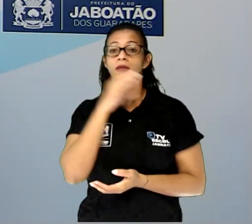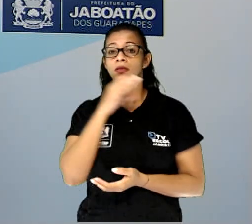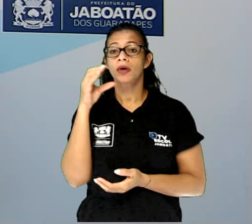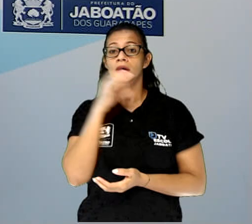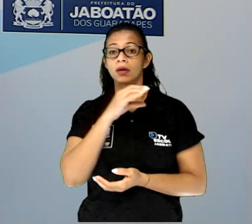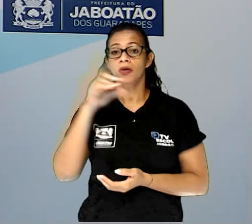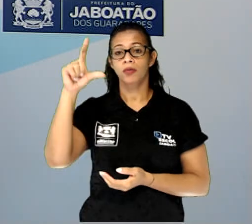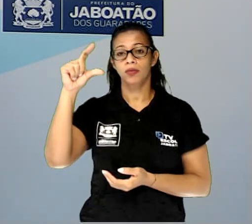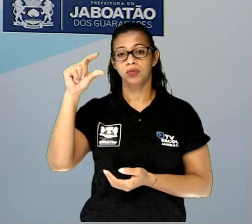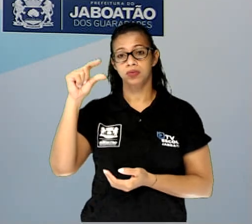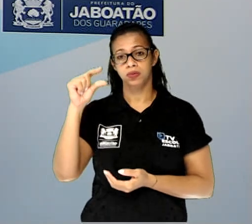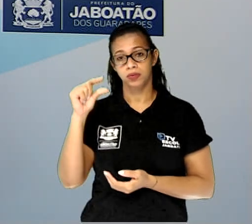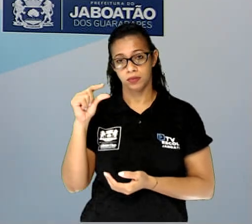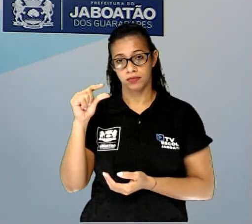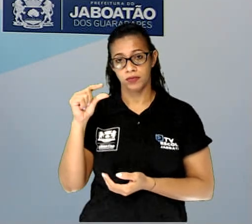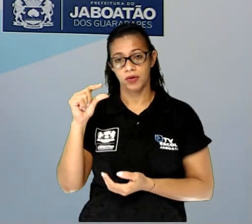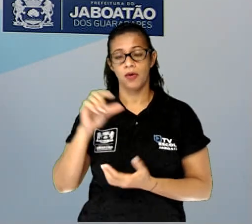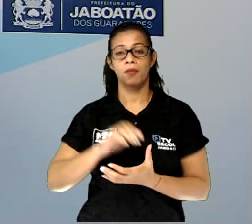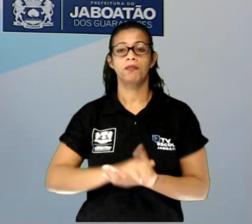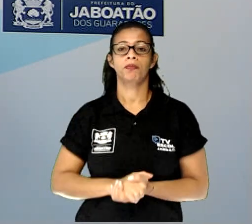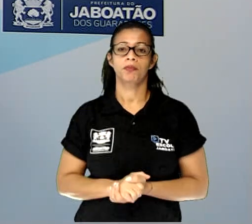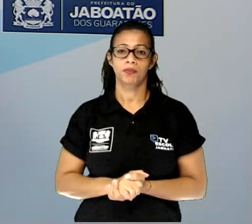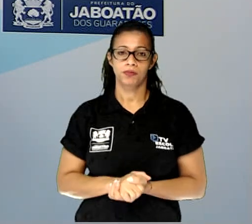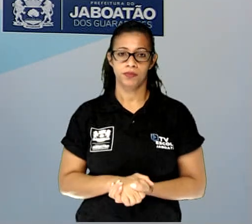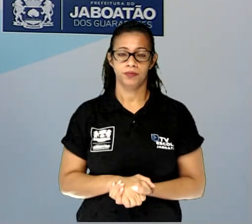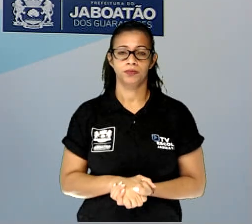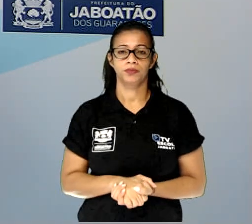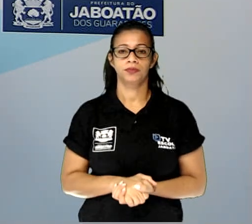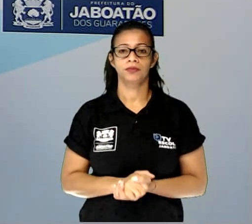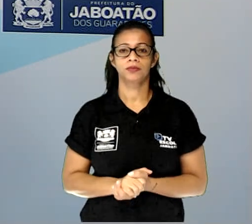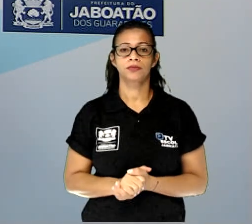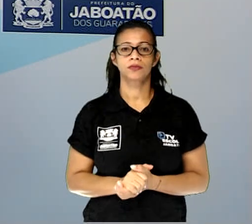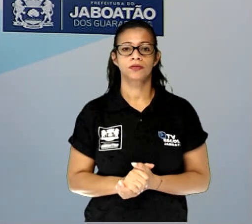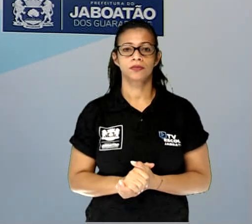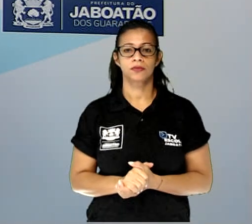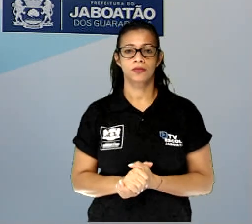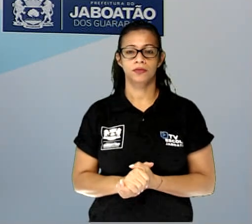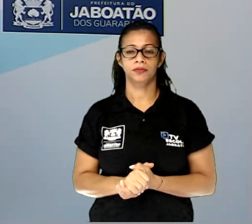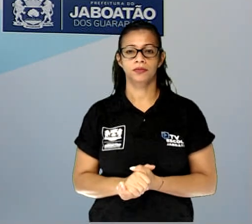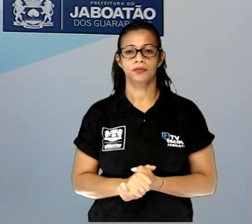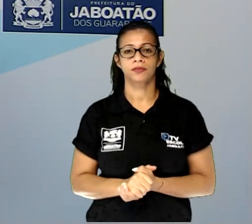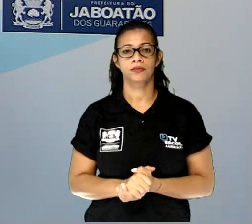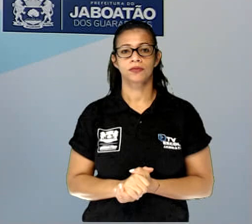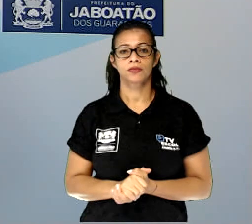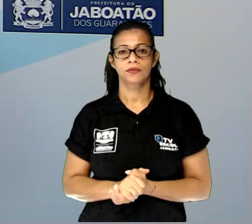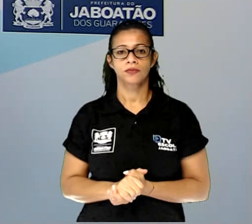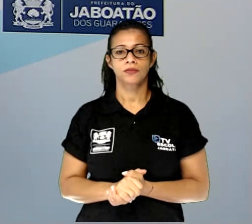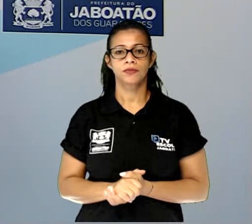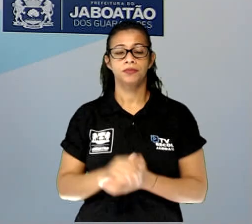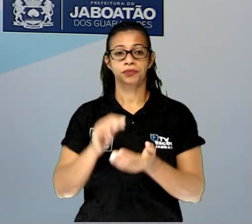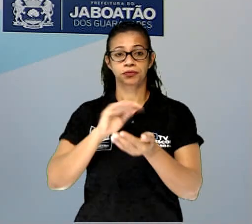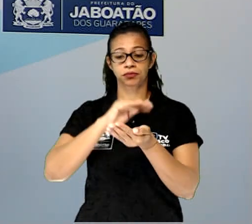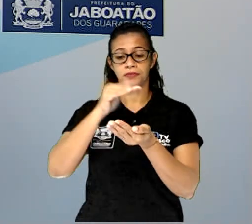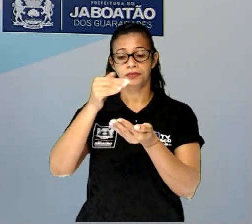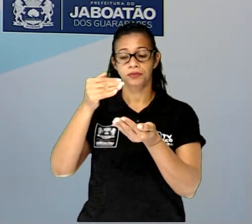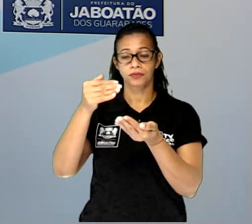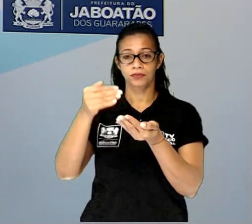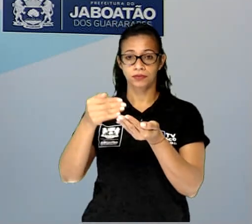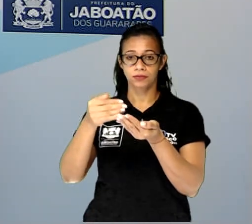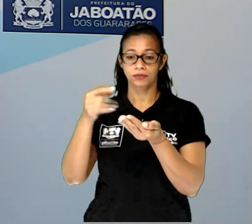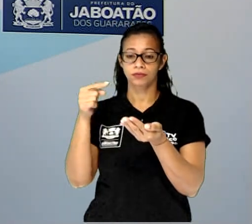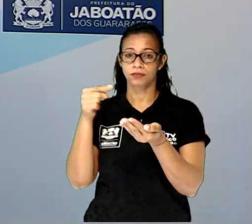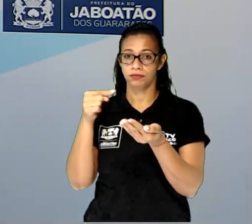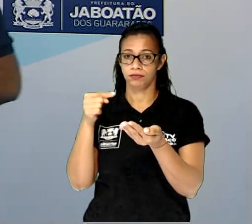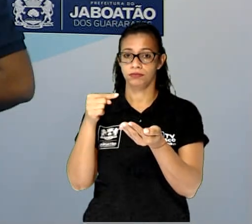Equador vão ser mais quentes e as mais distantes do Equador vão ter uma temperatura menor, chegando até o polo mais